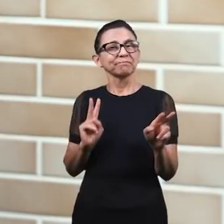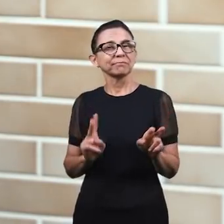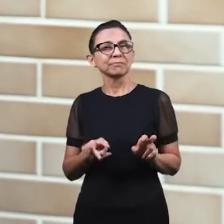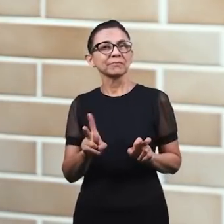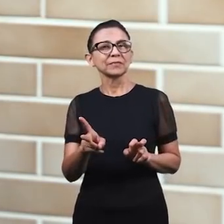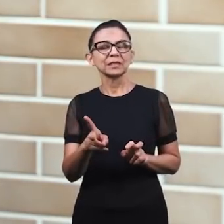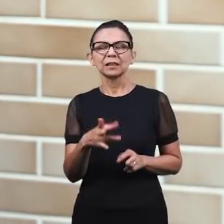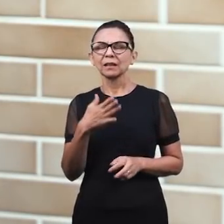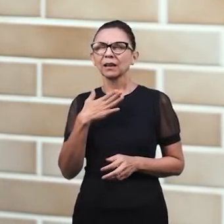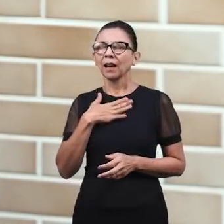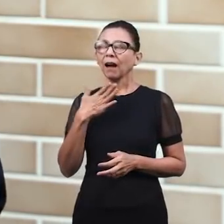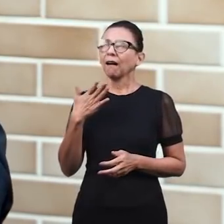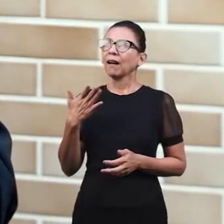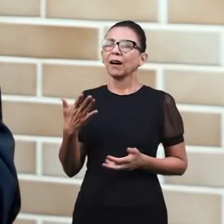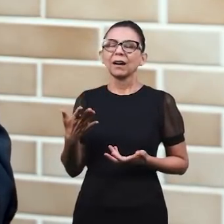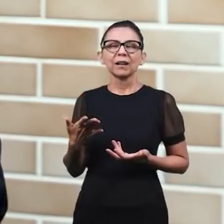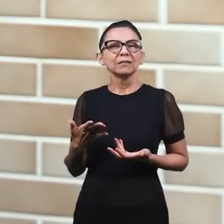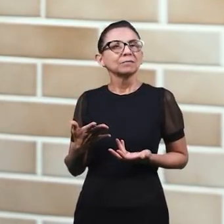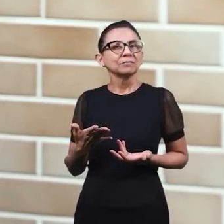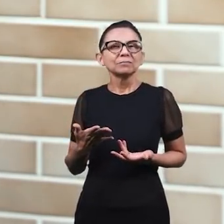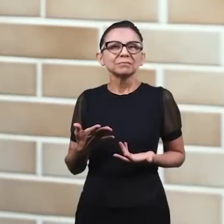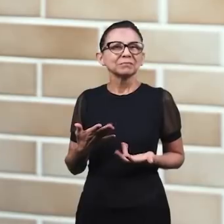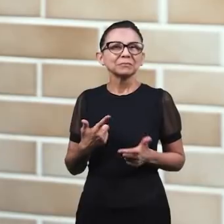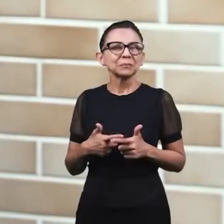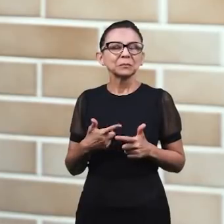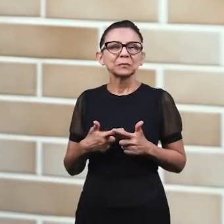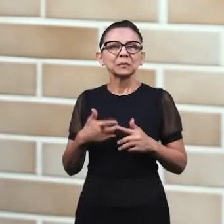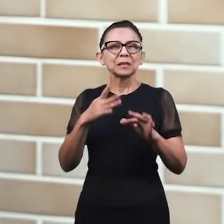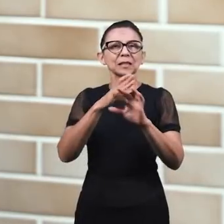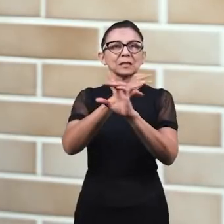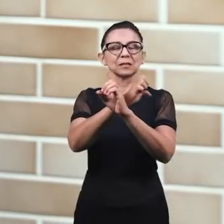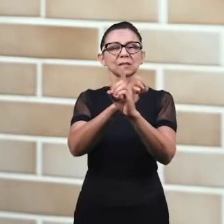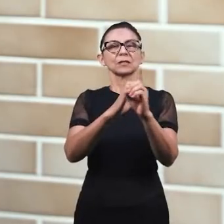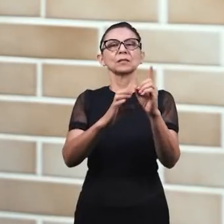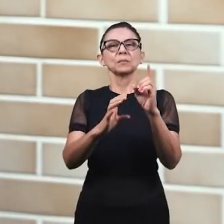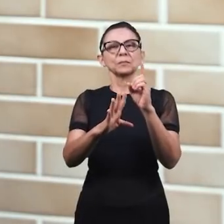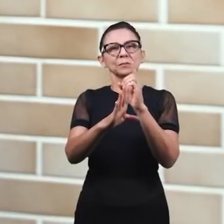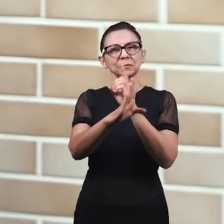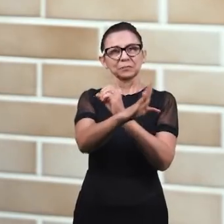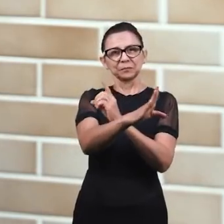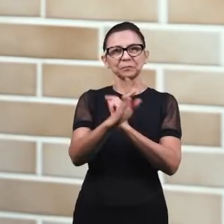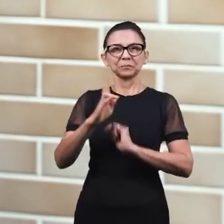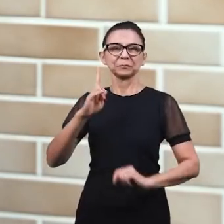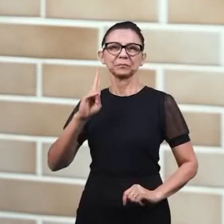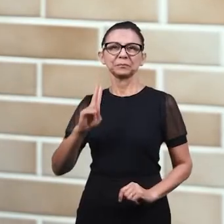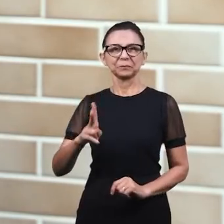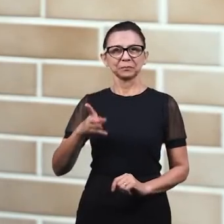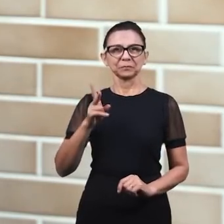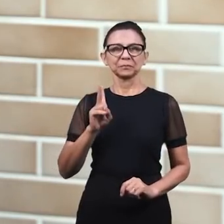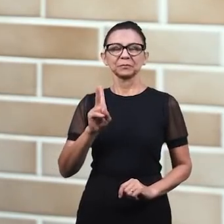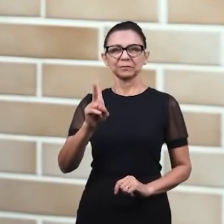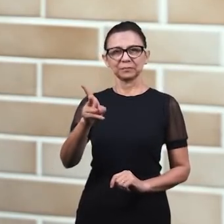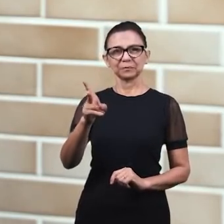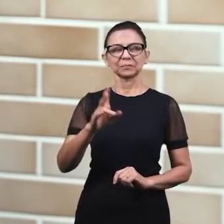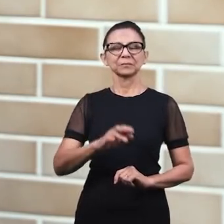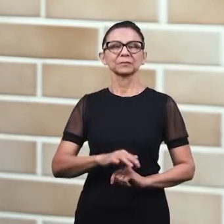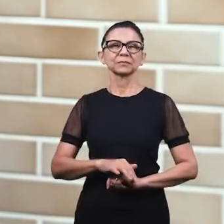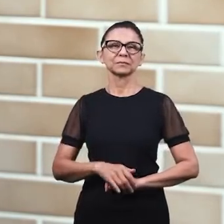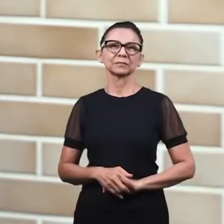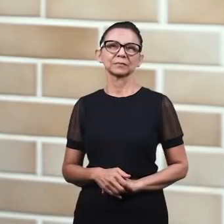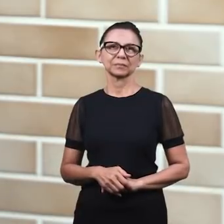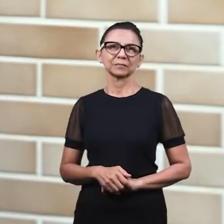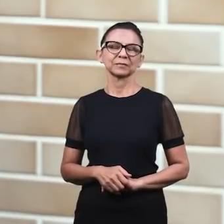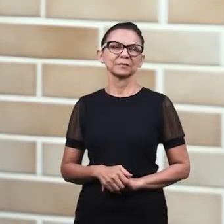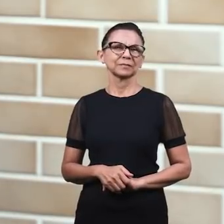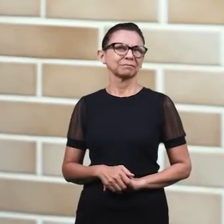de que continua surpreendido pelo fato de que a Escola Bíblica Dominical continua sendo uma